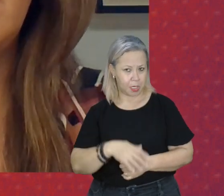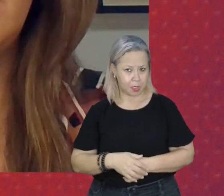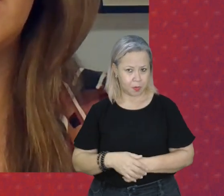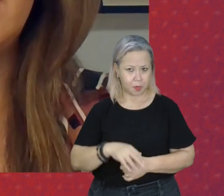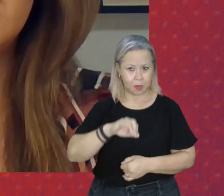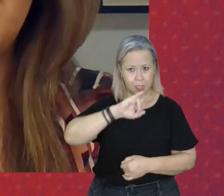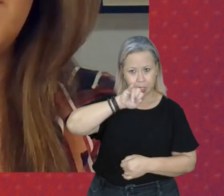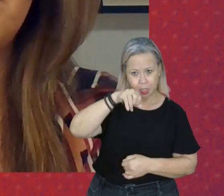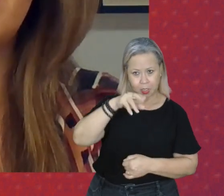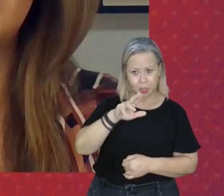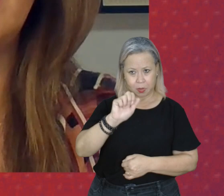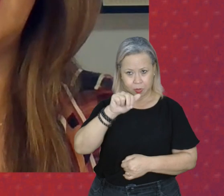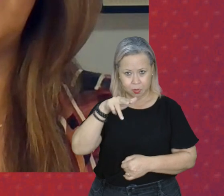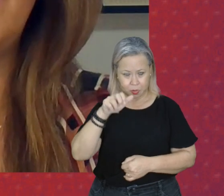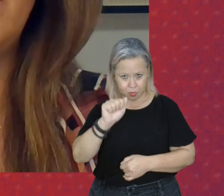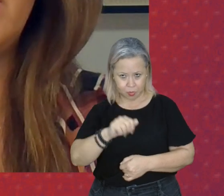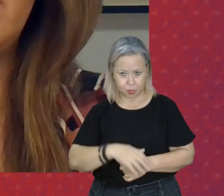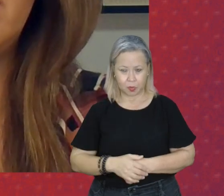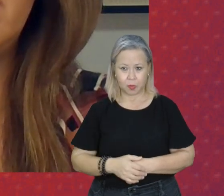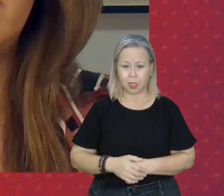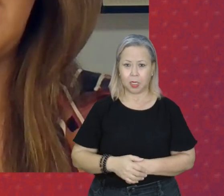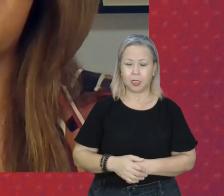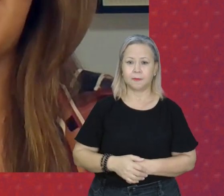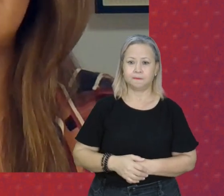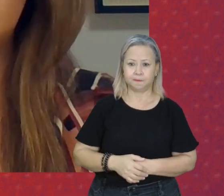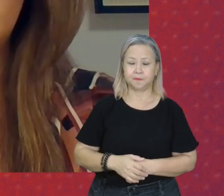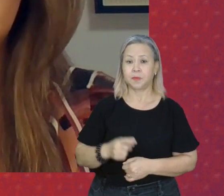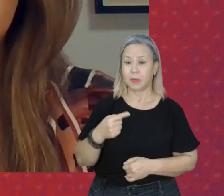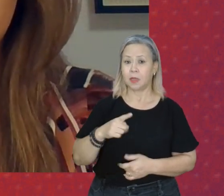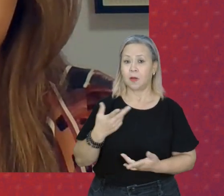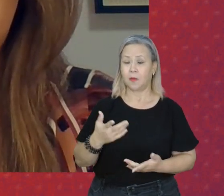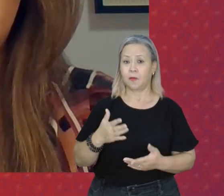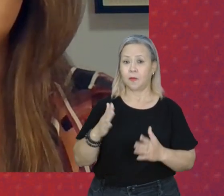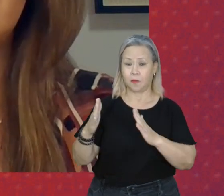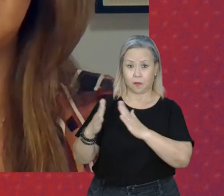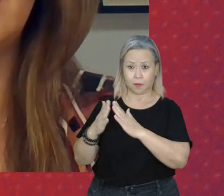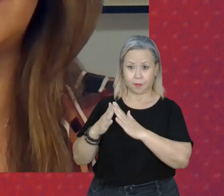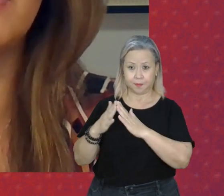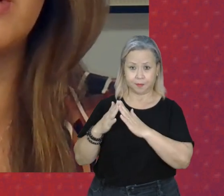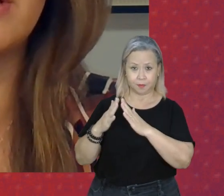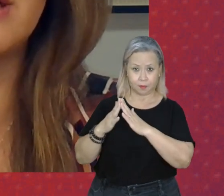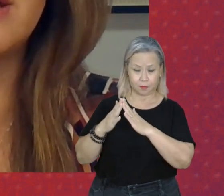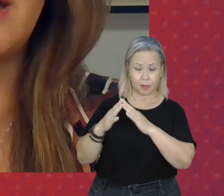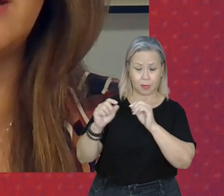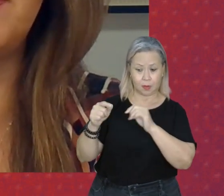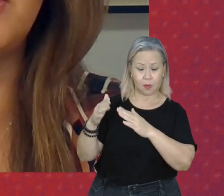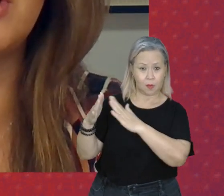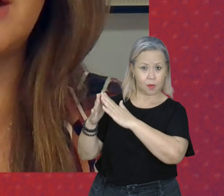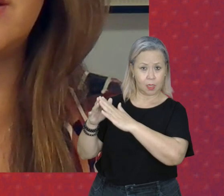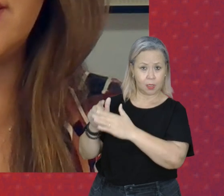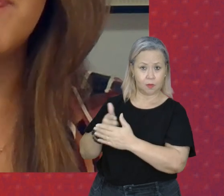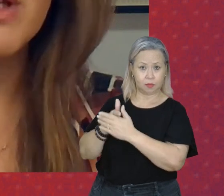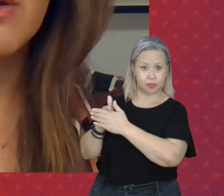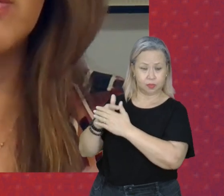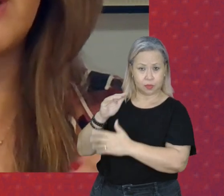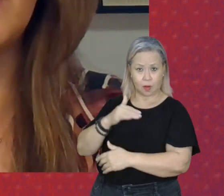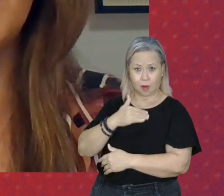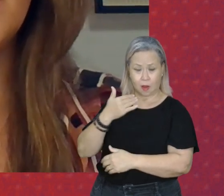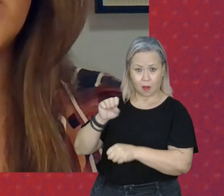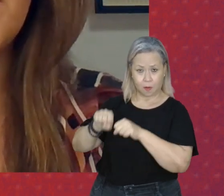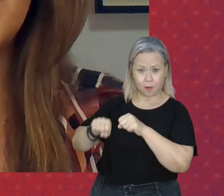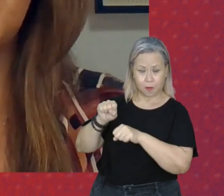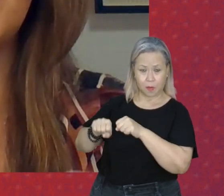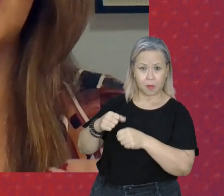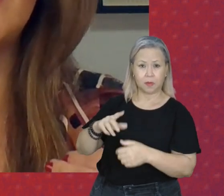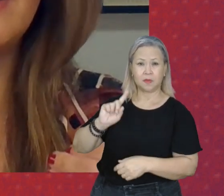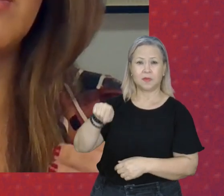Juana Quispe, que ela foi a Juana Quispe Apaza, que ela acabou sendo assassinada depois de ela ter lutado